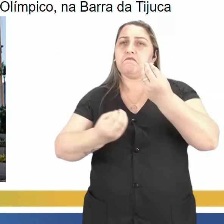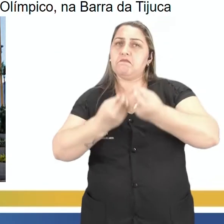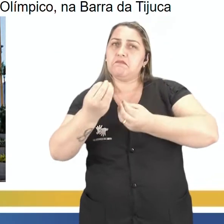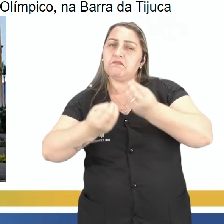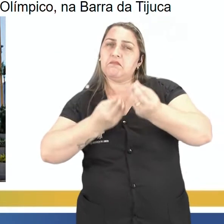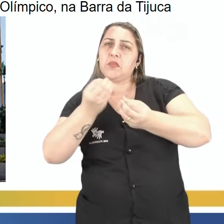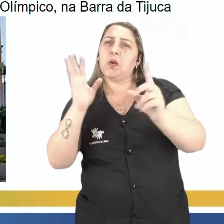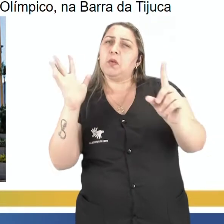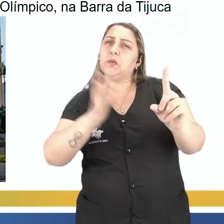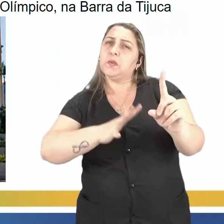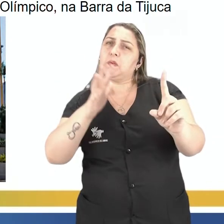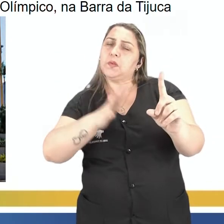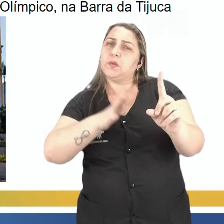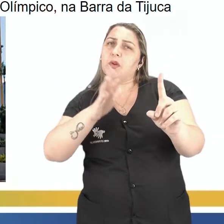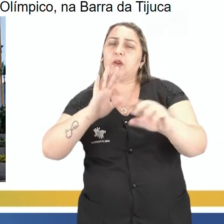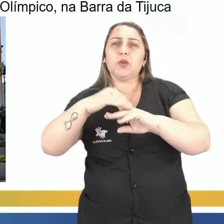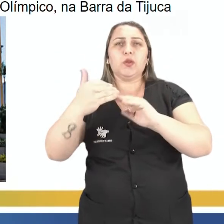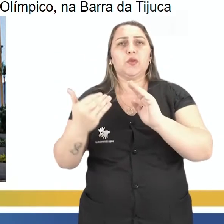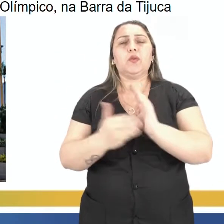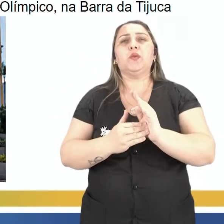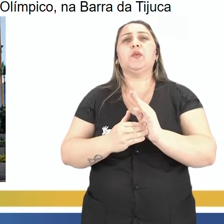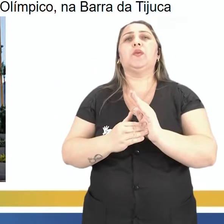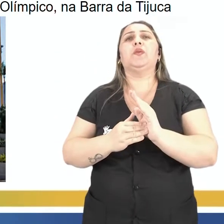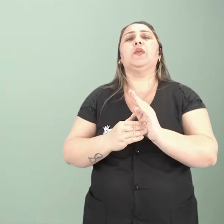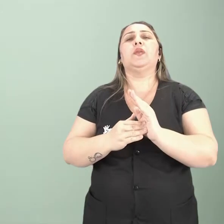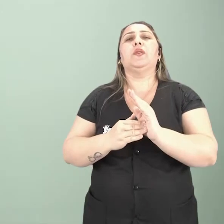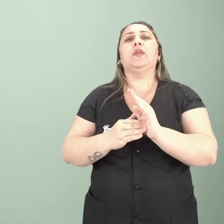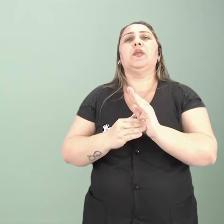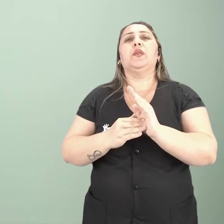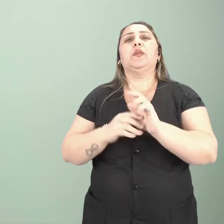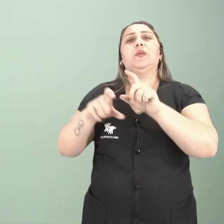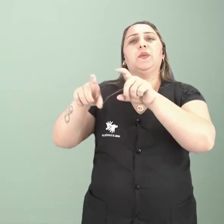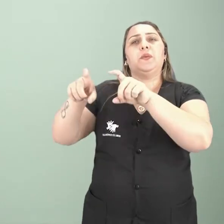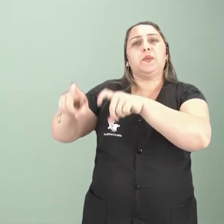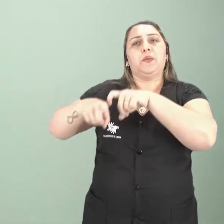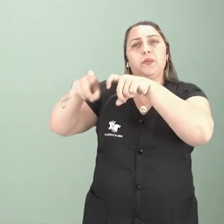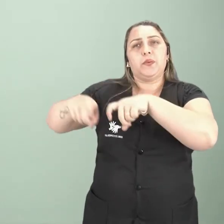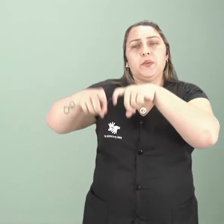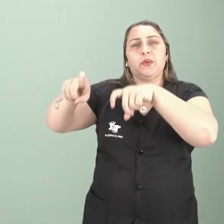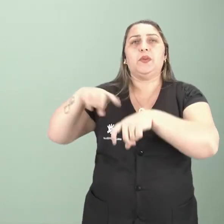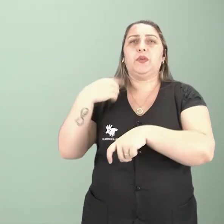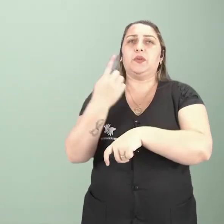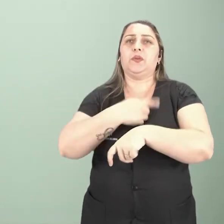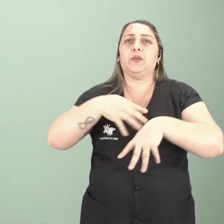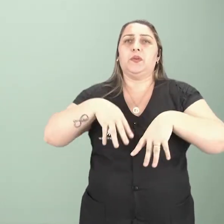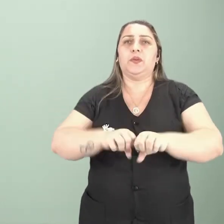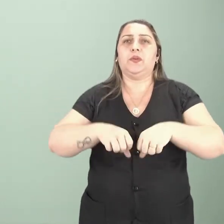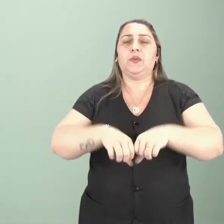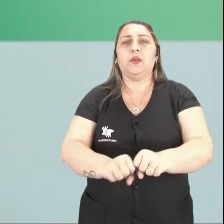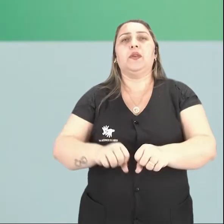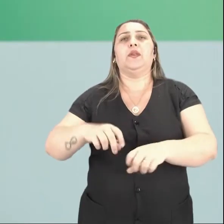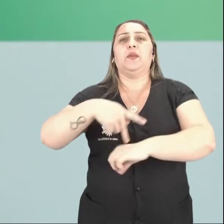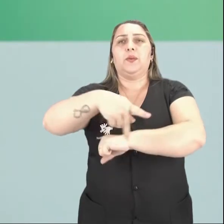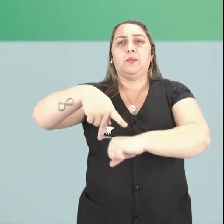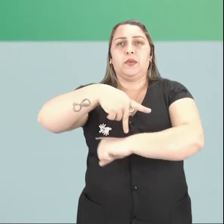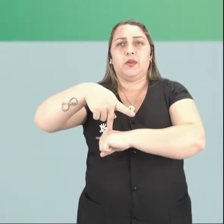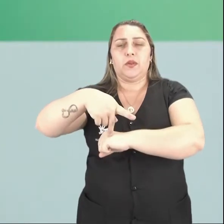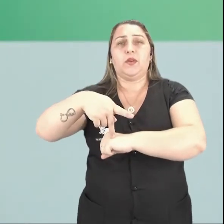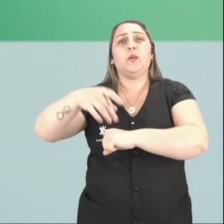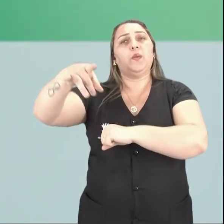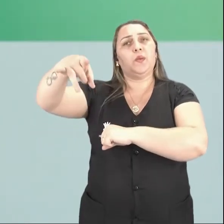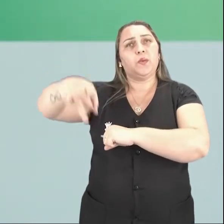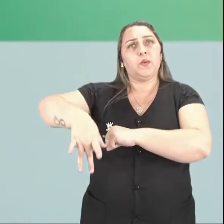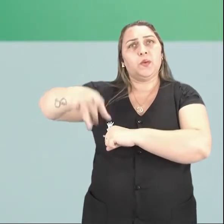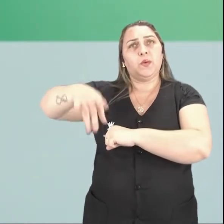isso influenciou toda a colonização, o processo de colonização do nosso país, tá certo? E o